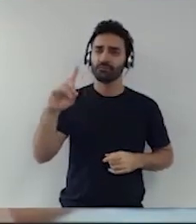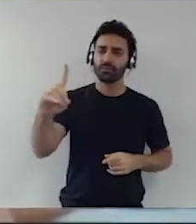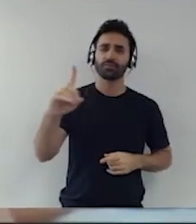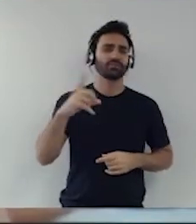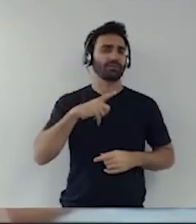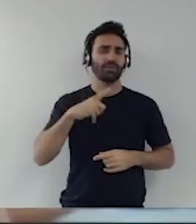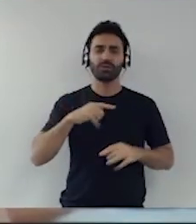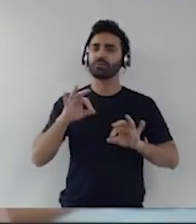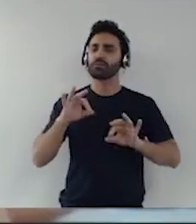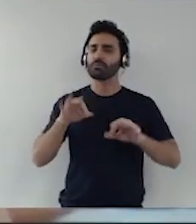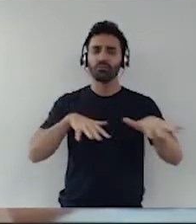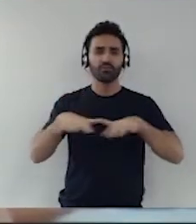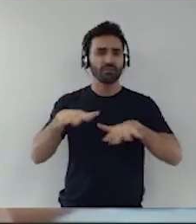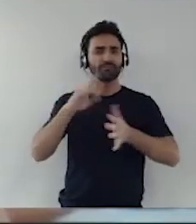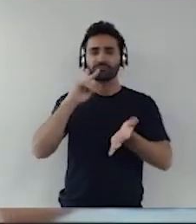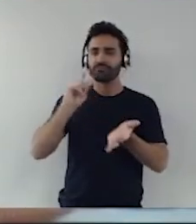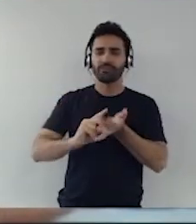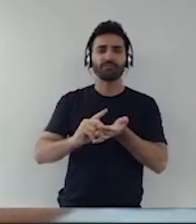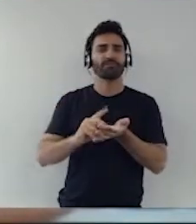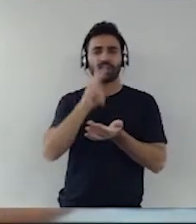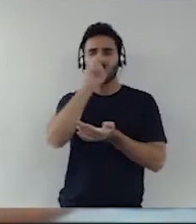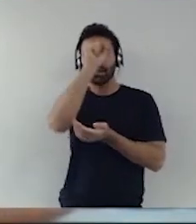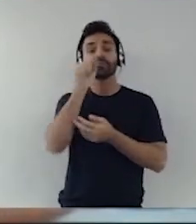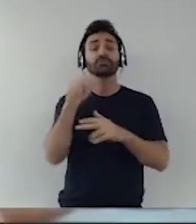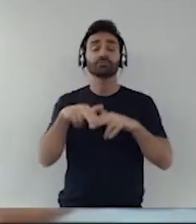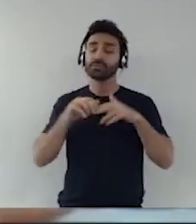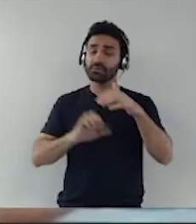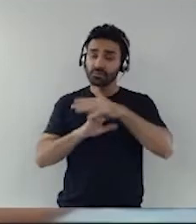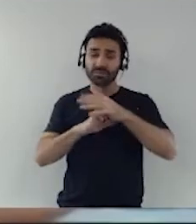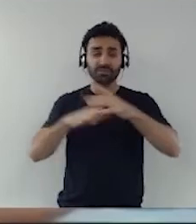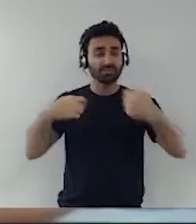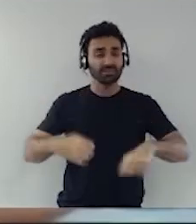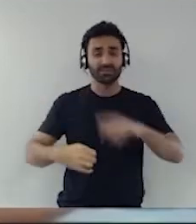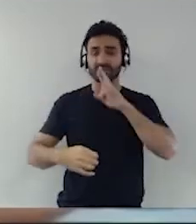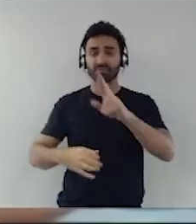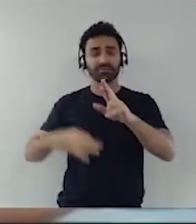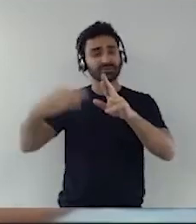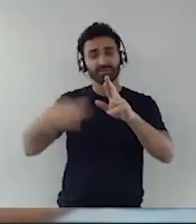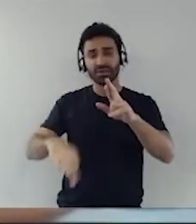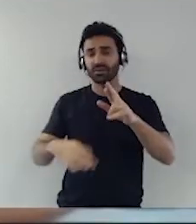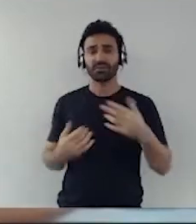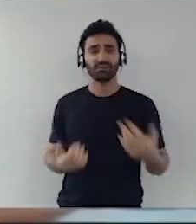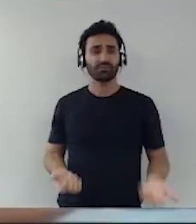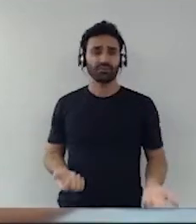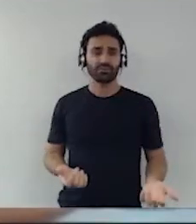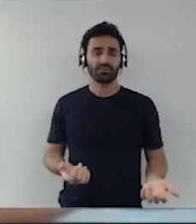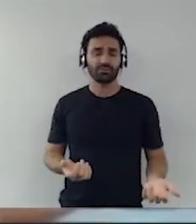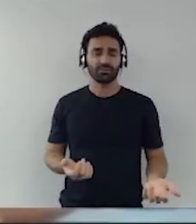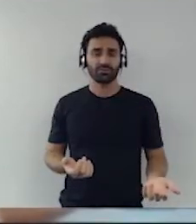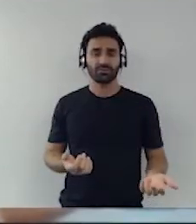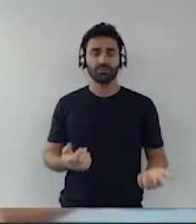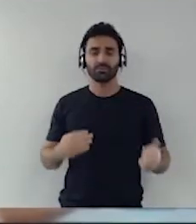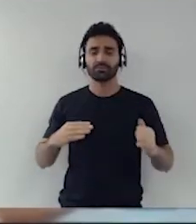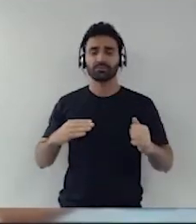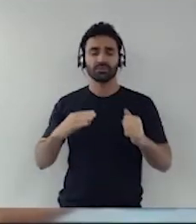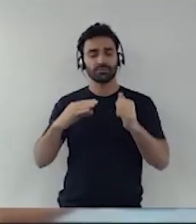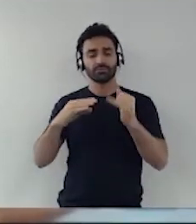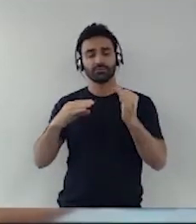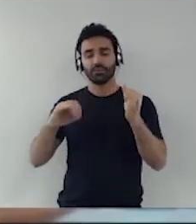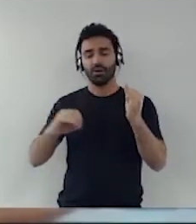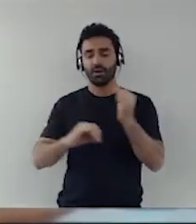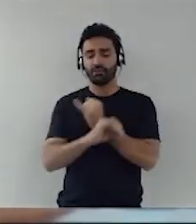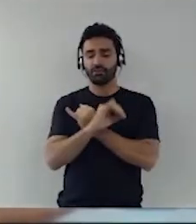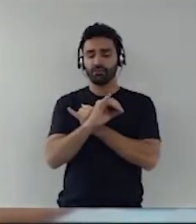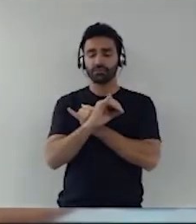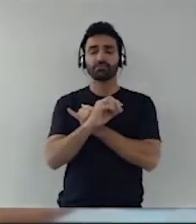nesse sentido e as empresas precisam dar uma resposta, o direito precisa dar uma resposta, e que não é só o direito